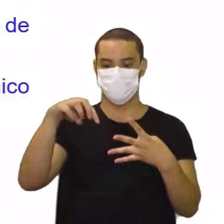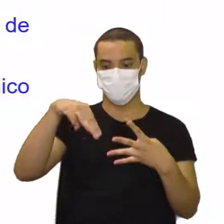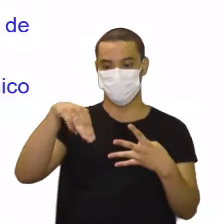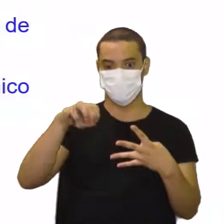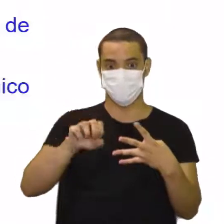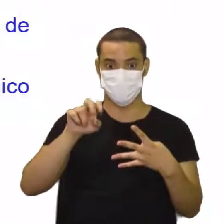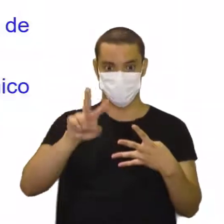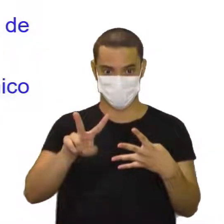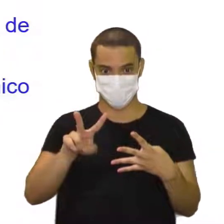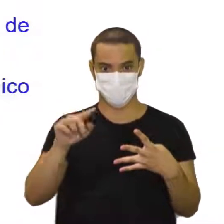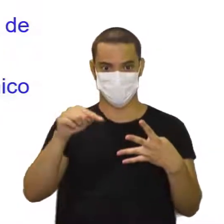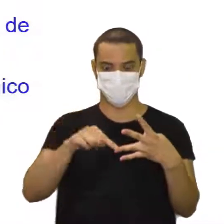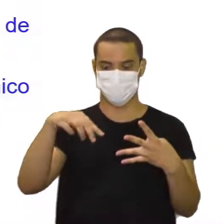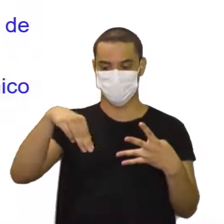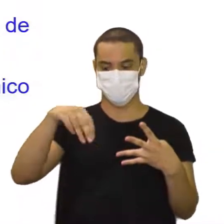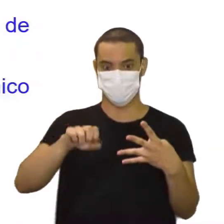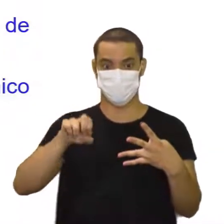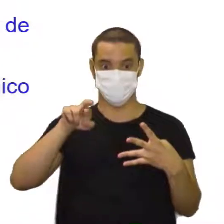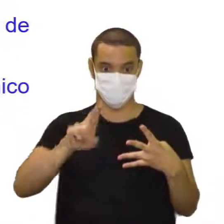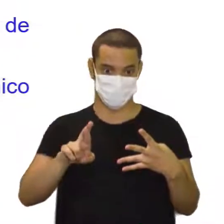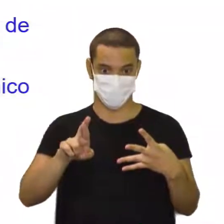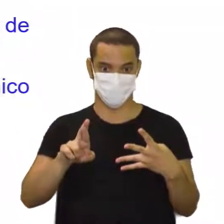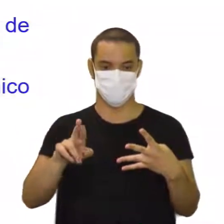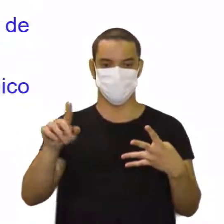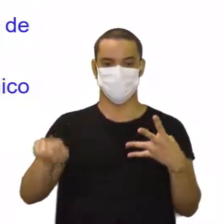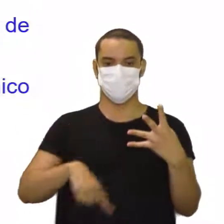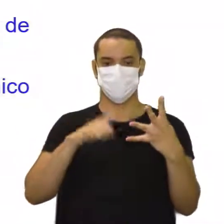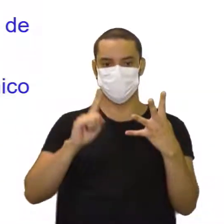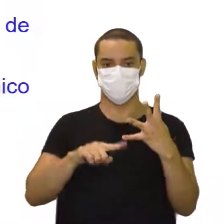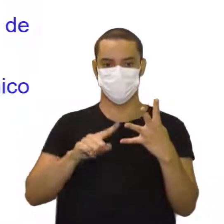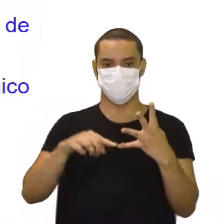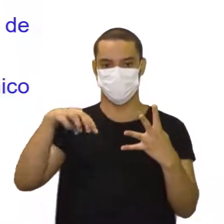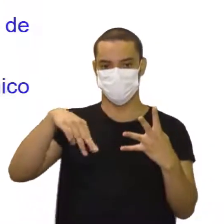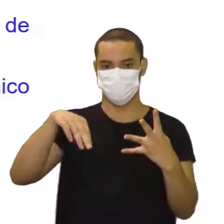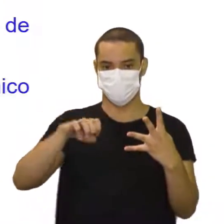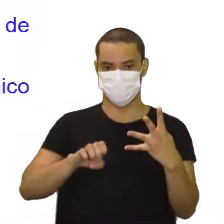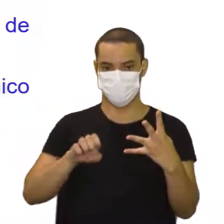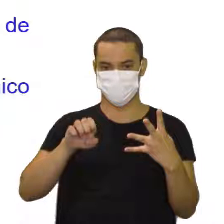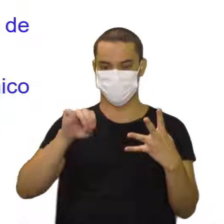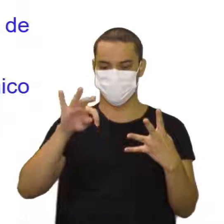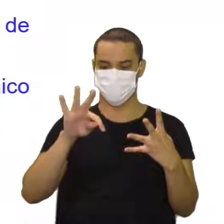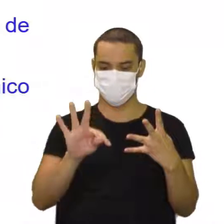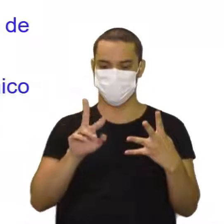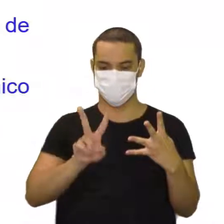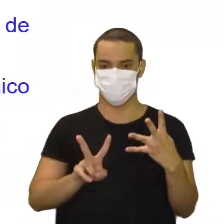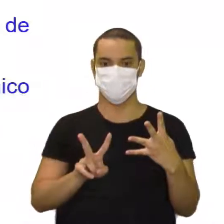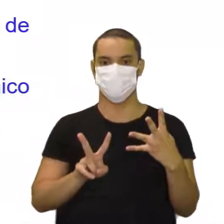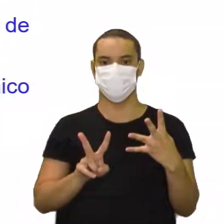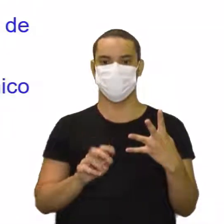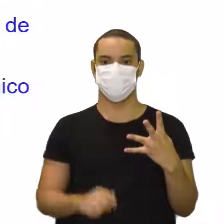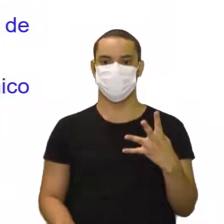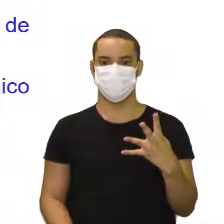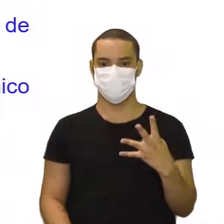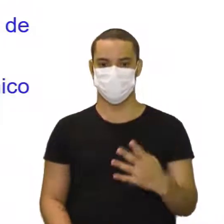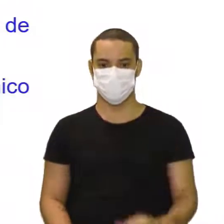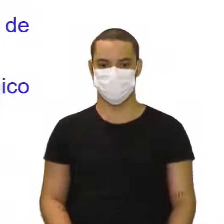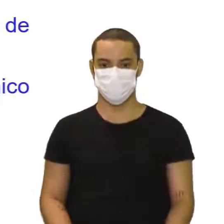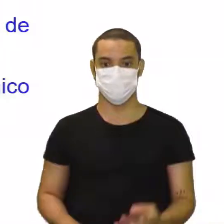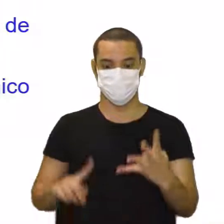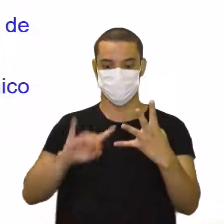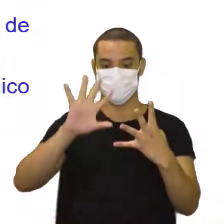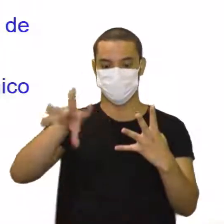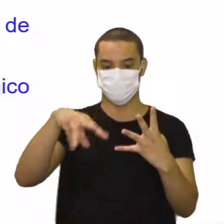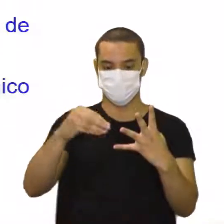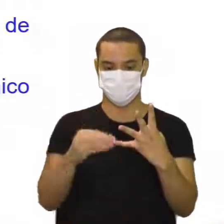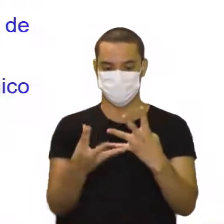de varredura, o MER, que é de reflexão, e o METV, né? Ele